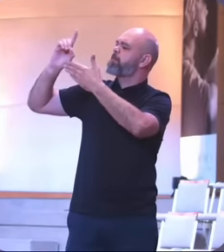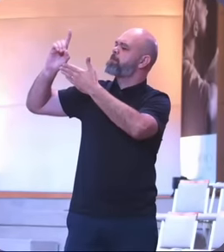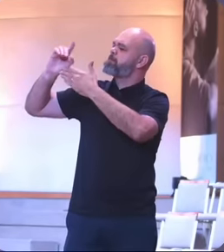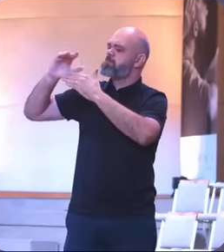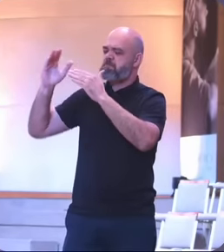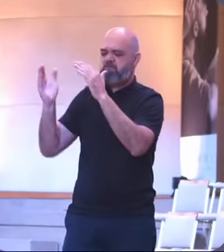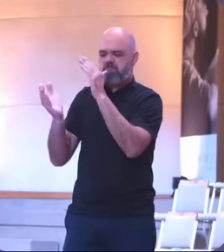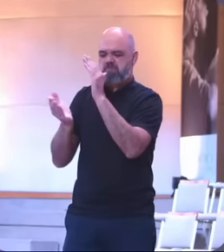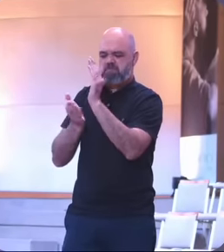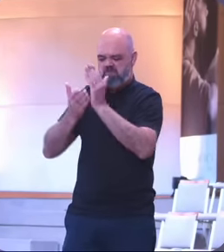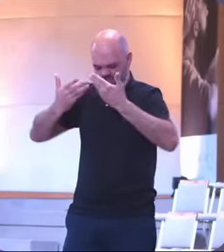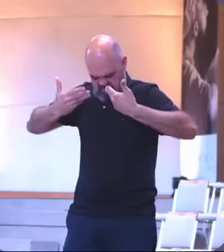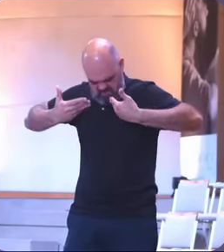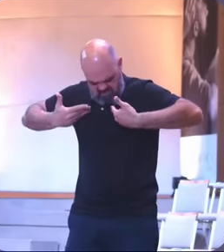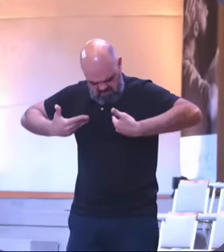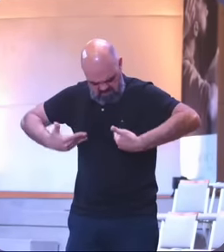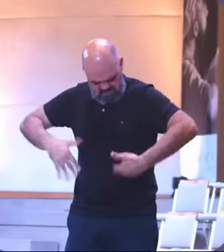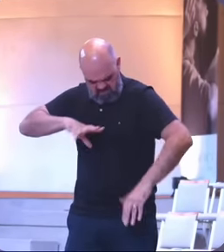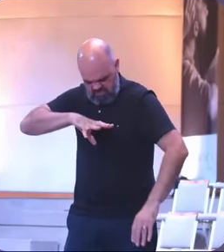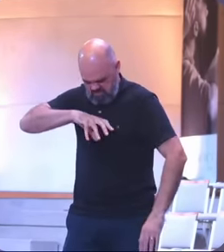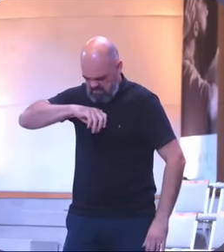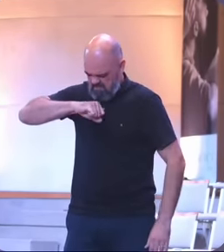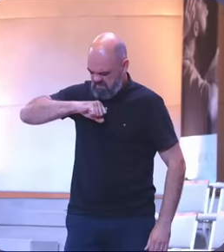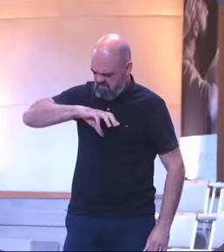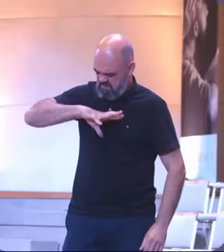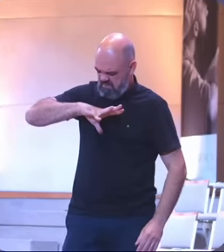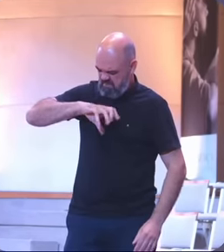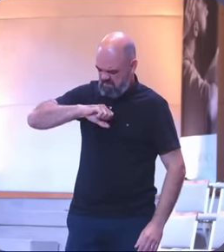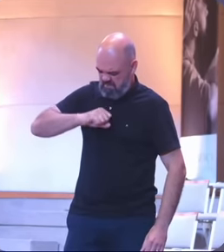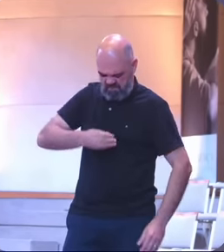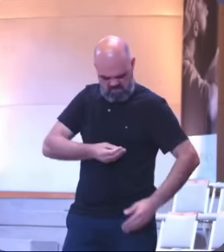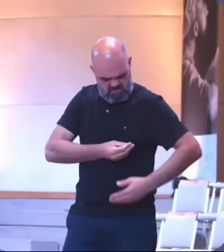bom. Com todo fôlego que